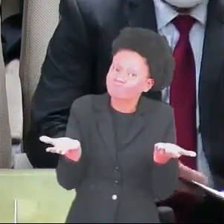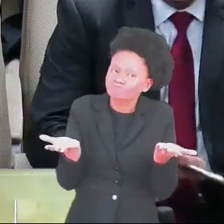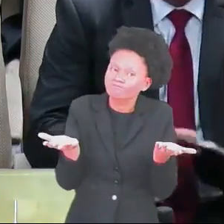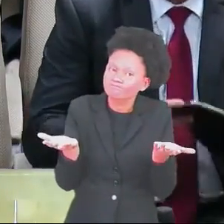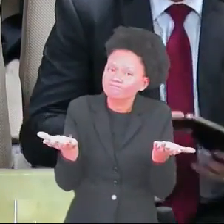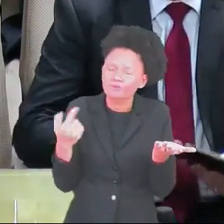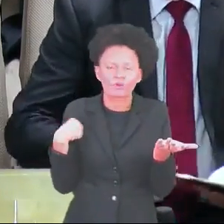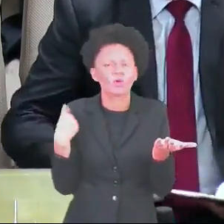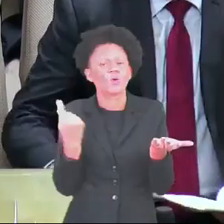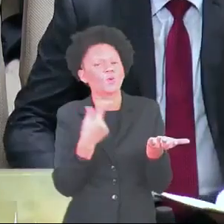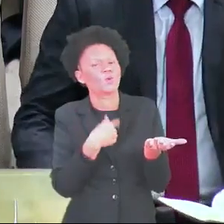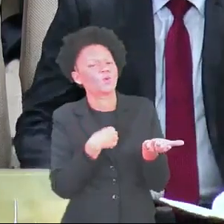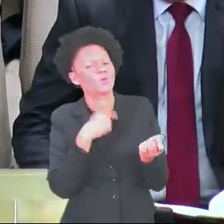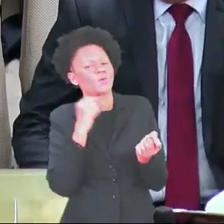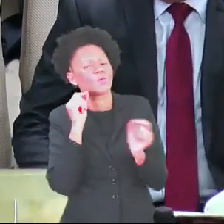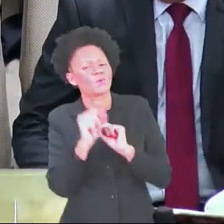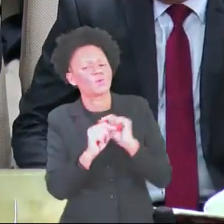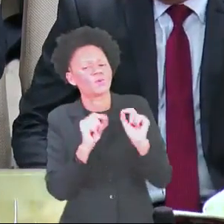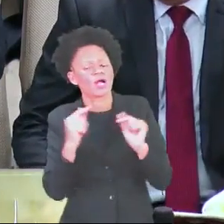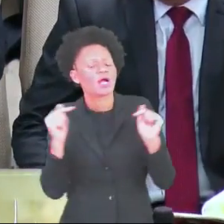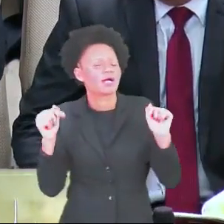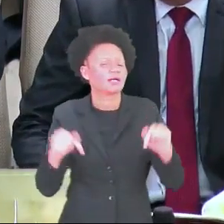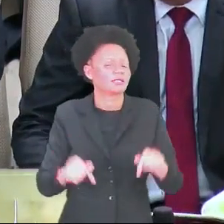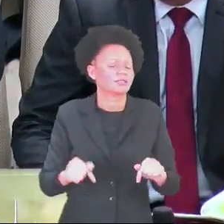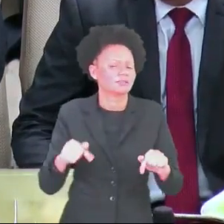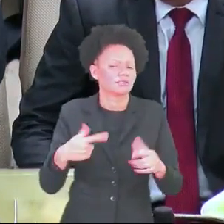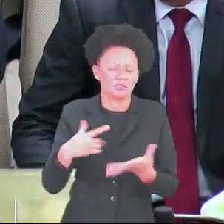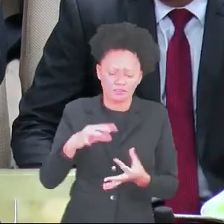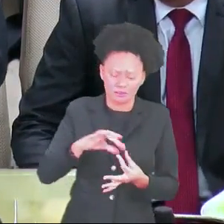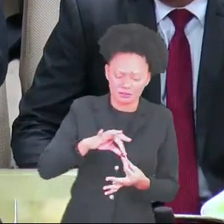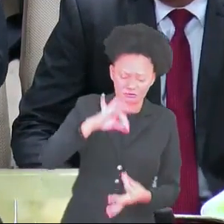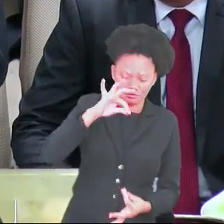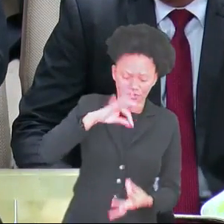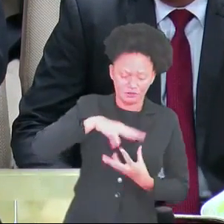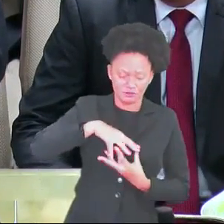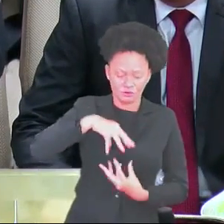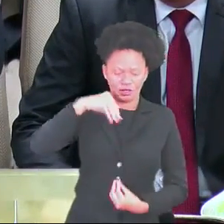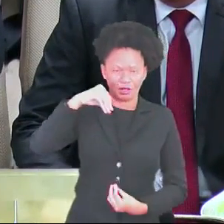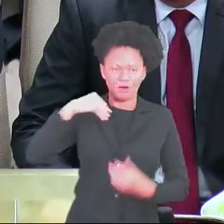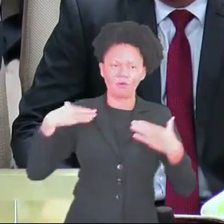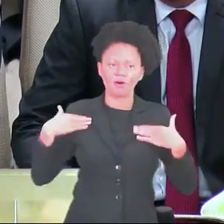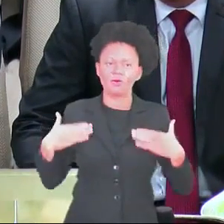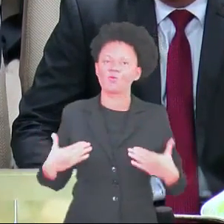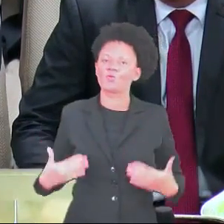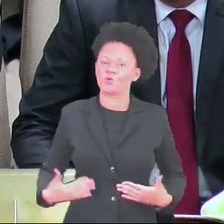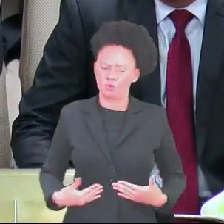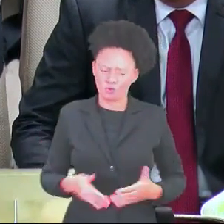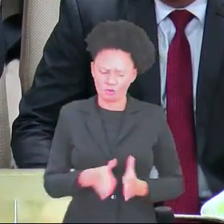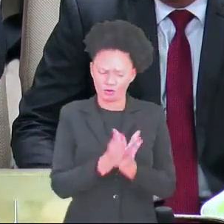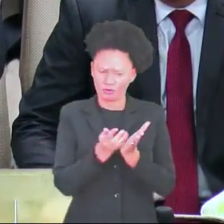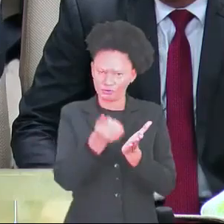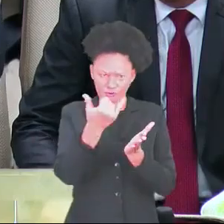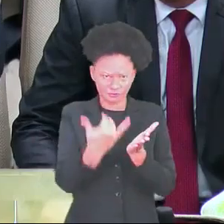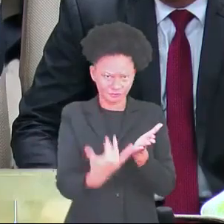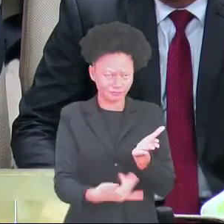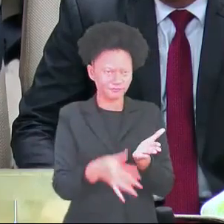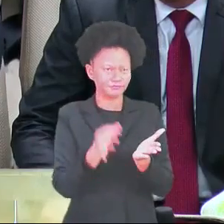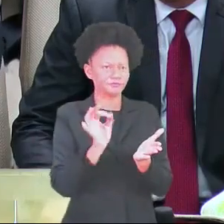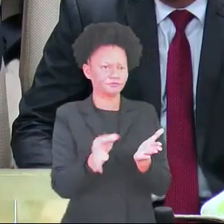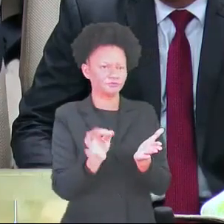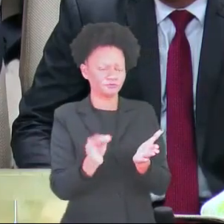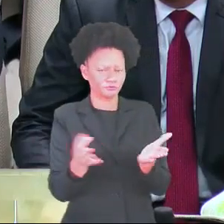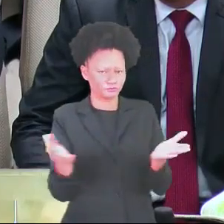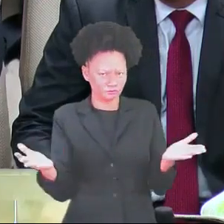nós somos aqui espírito, alma e corpo. Não é assim que a palavra do Senhor diz? Nós